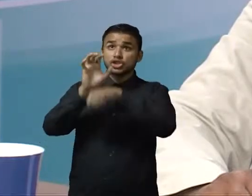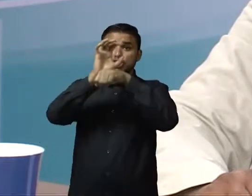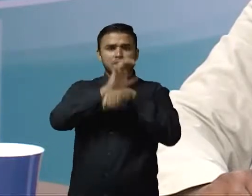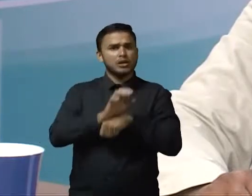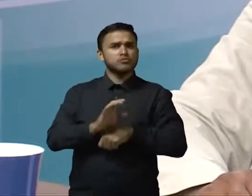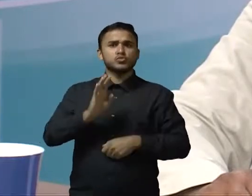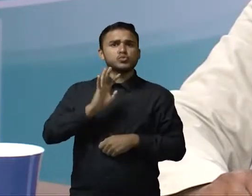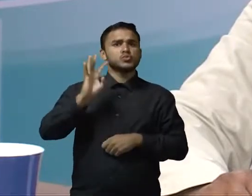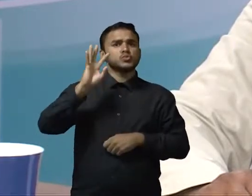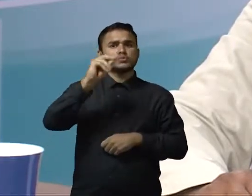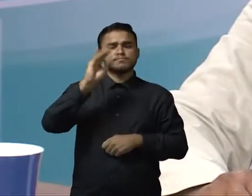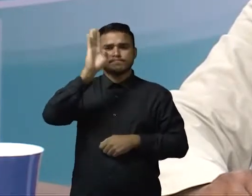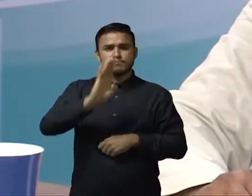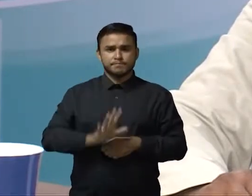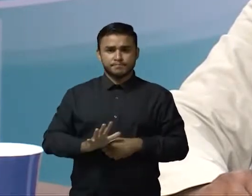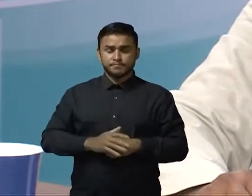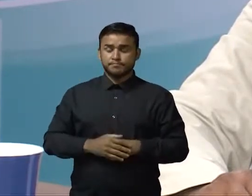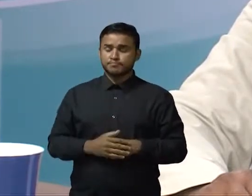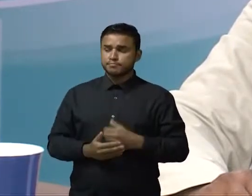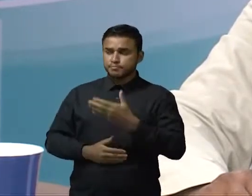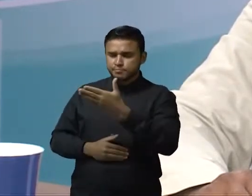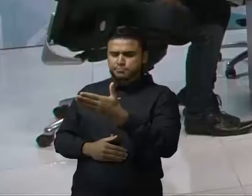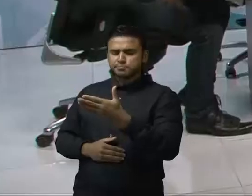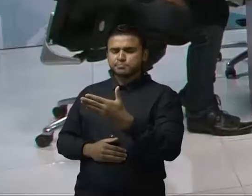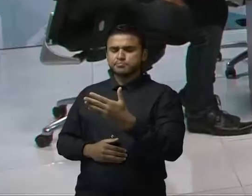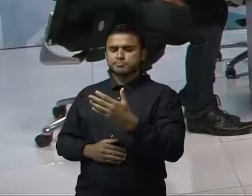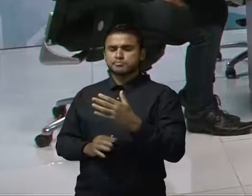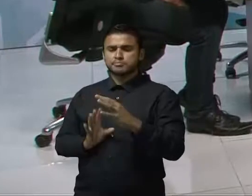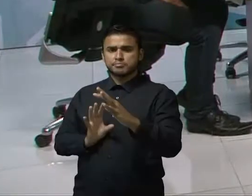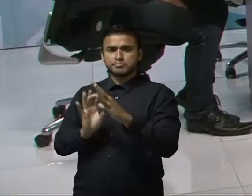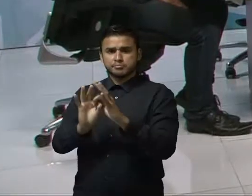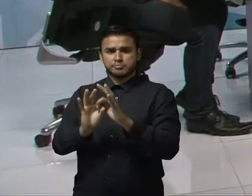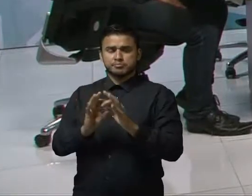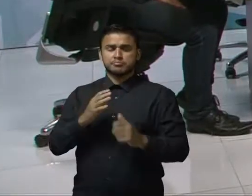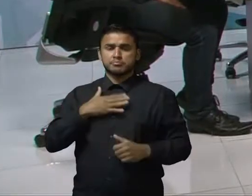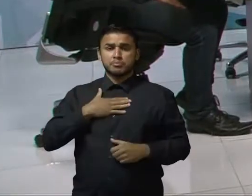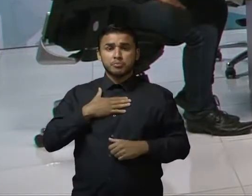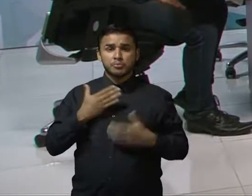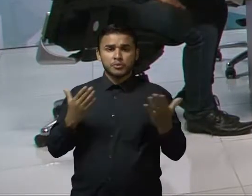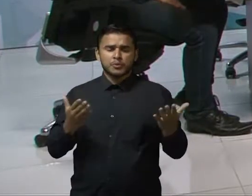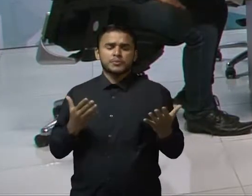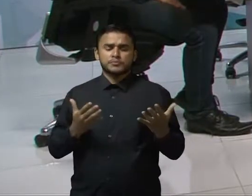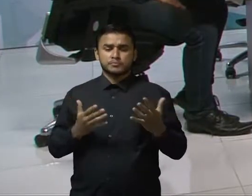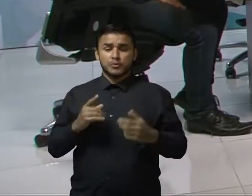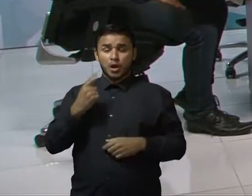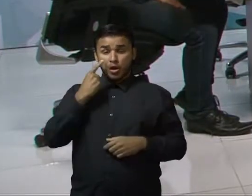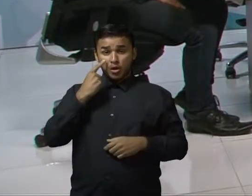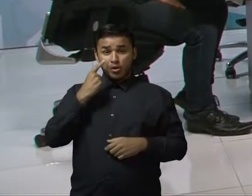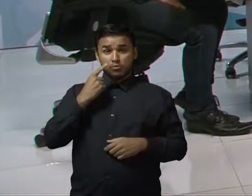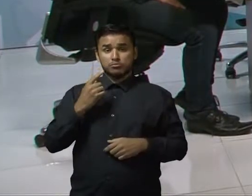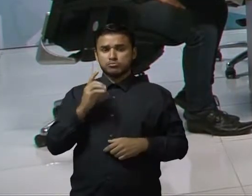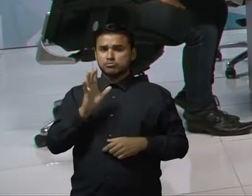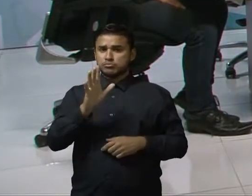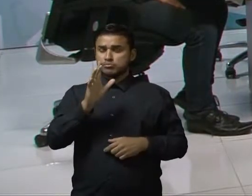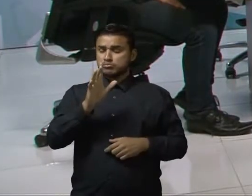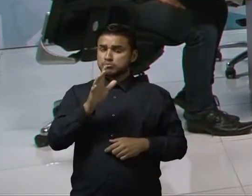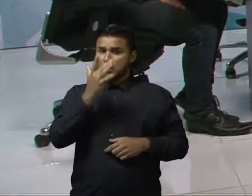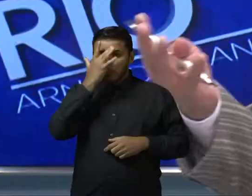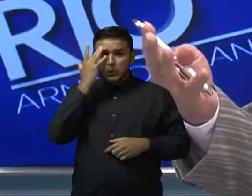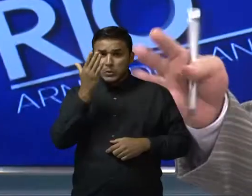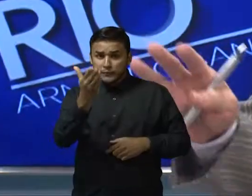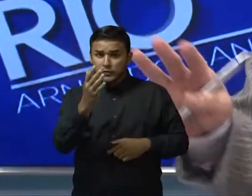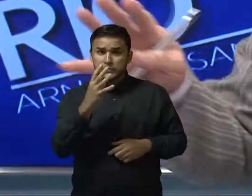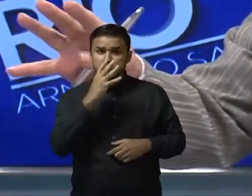tomar, isso para mim é muito surpreendente, eu vou tomar emprestado aqui do Economês 2 expressões para que o assinante possa perceber